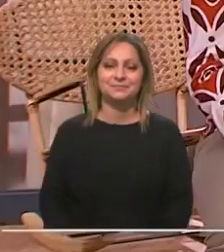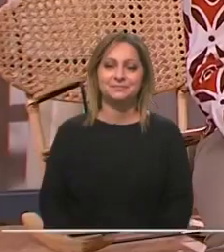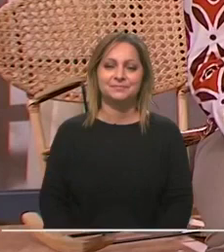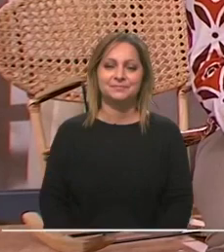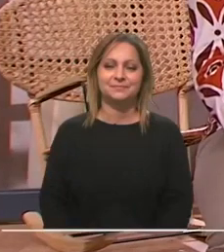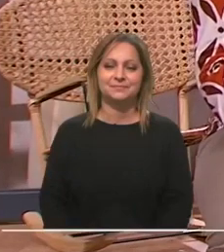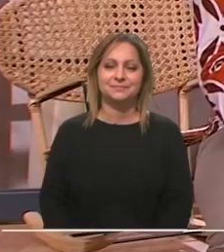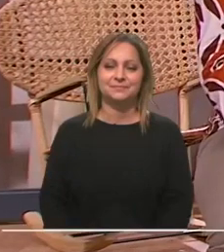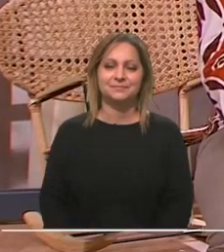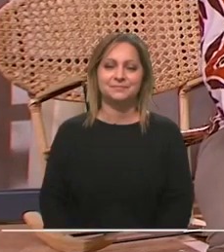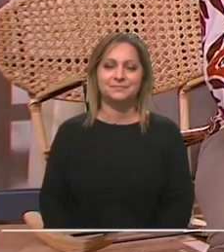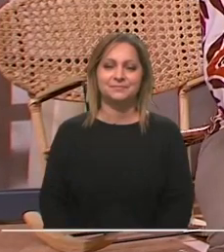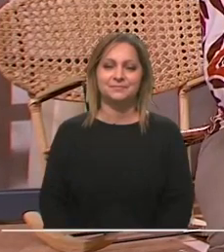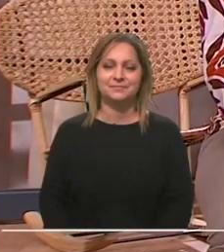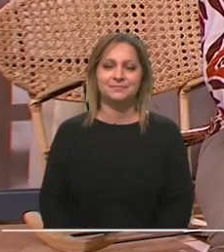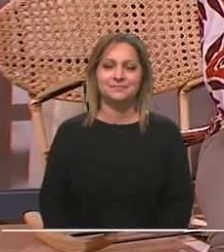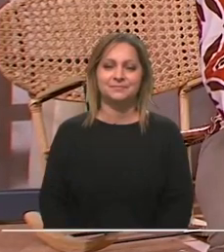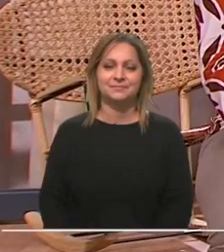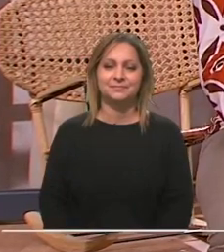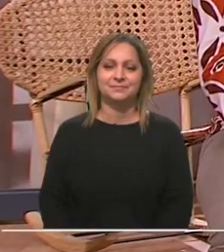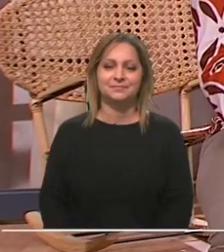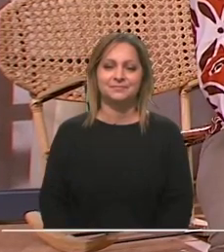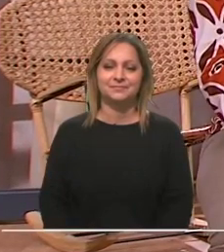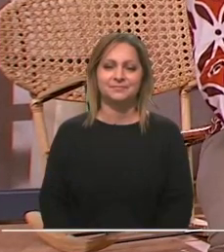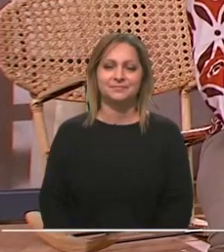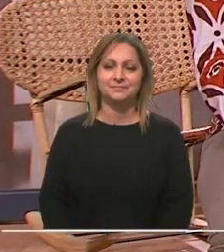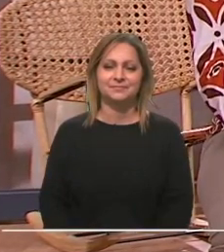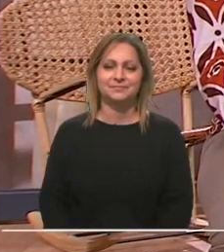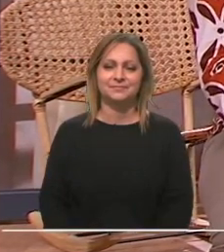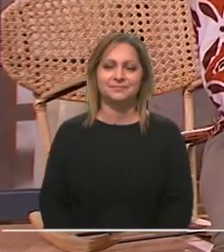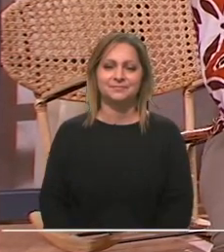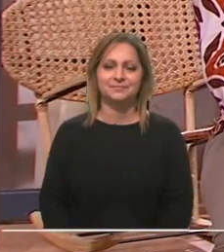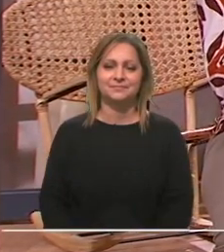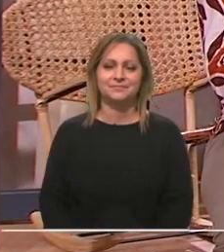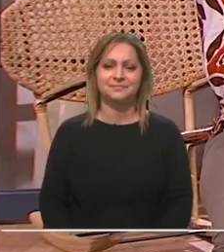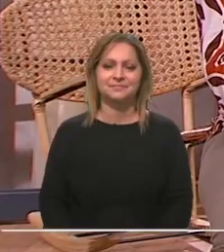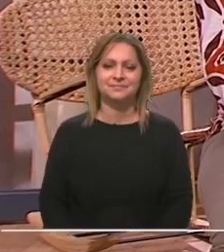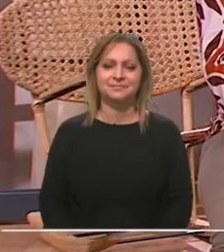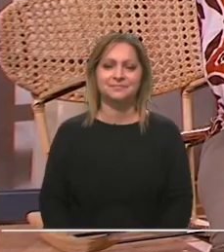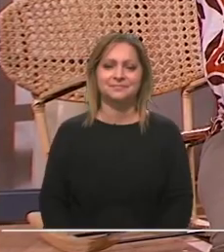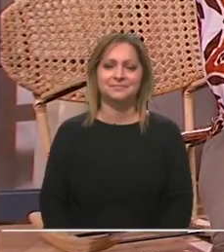Espera aí. O que é isso? O que é isto? Já sabe o que é isso? Com certeza, então.